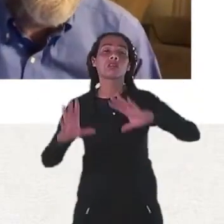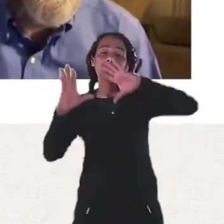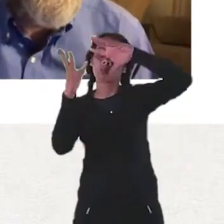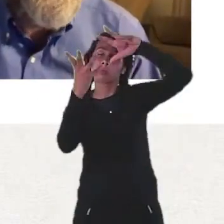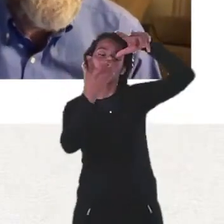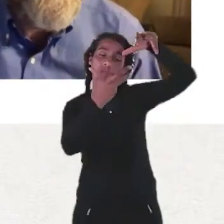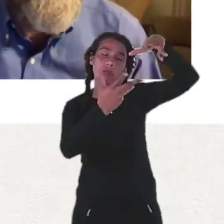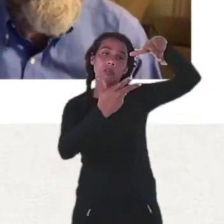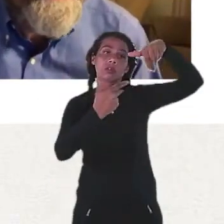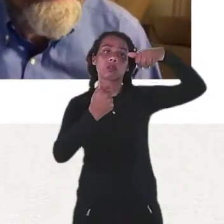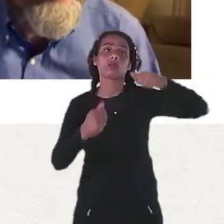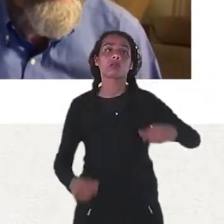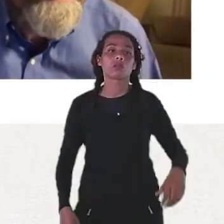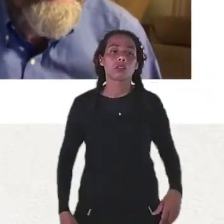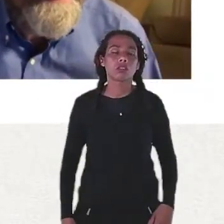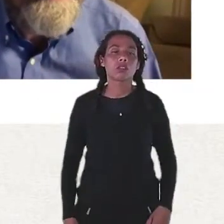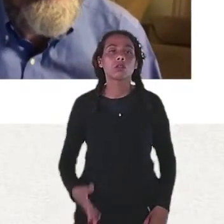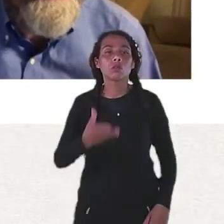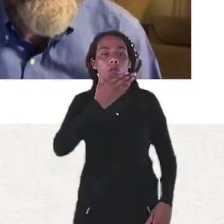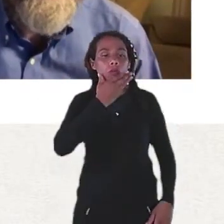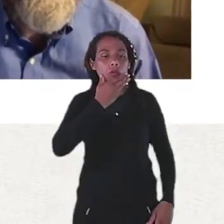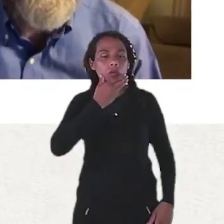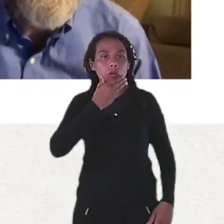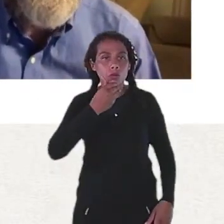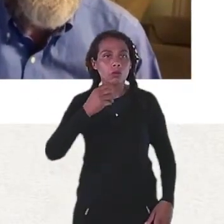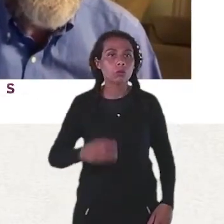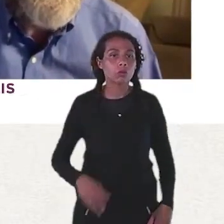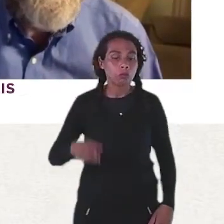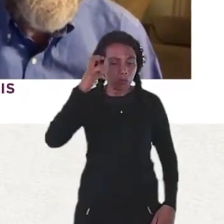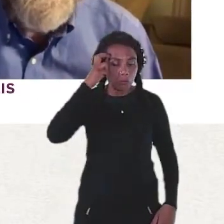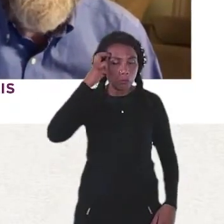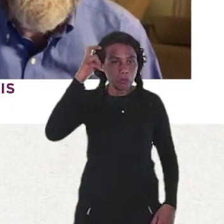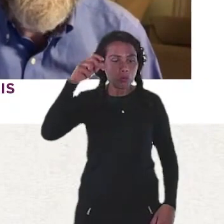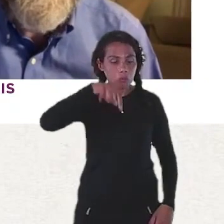foi uma grande referência para mim, na minha infância, né?